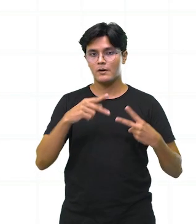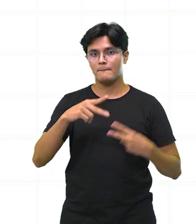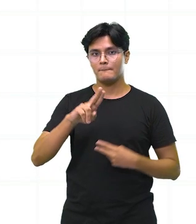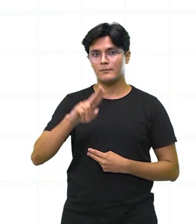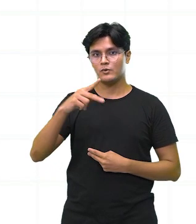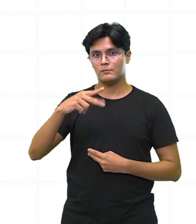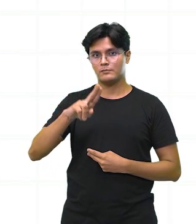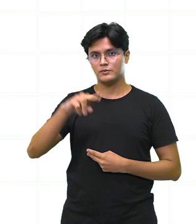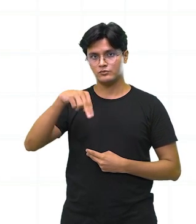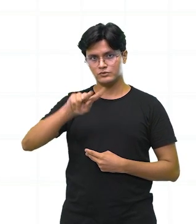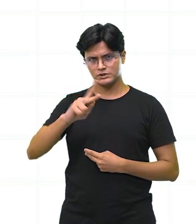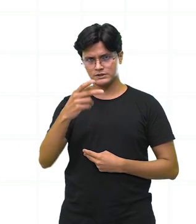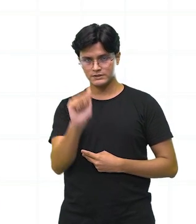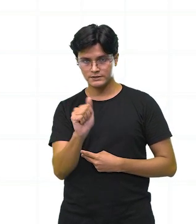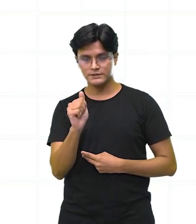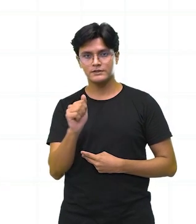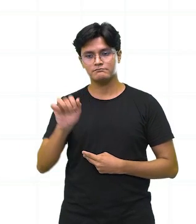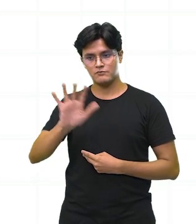eh